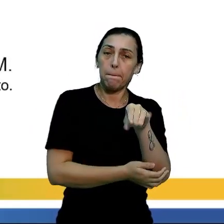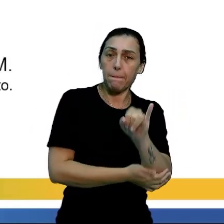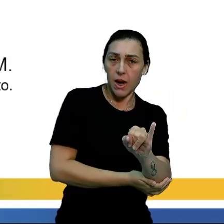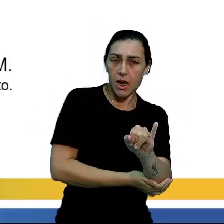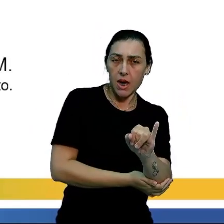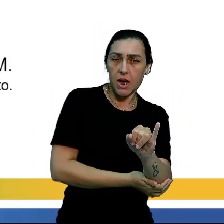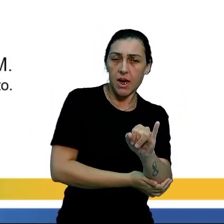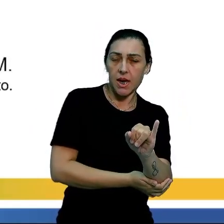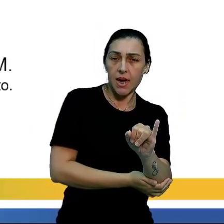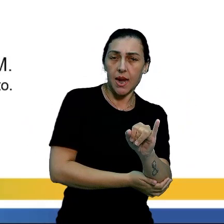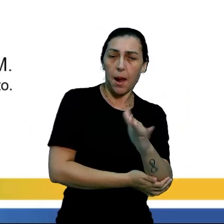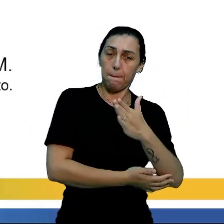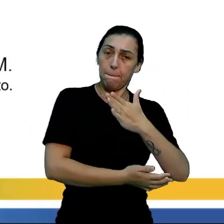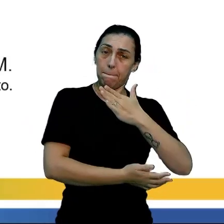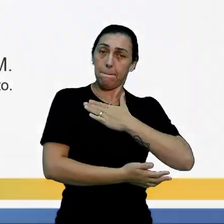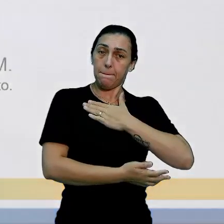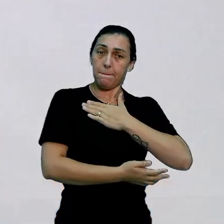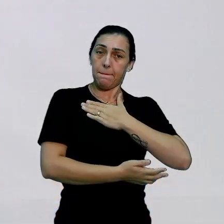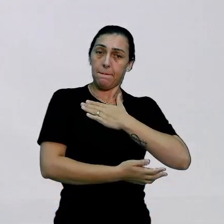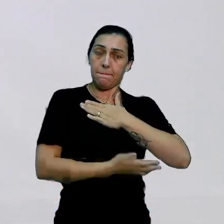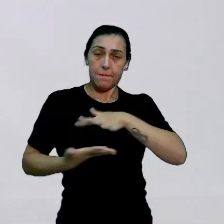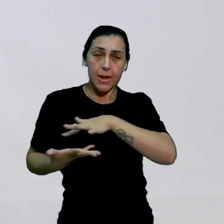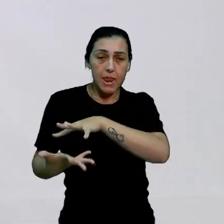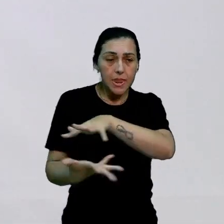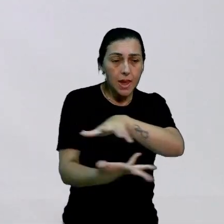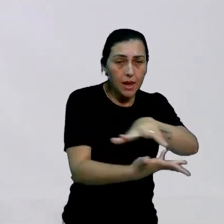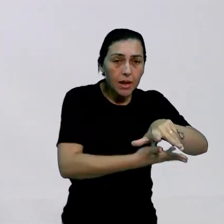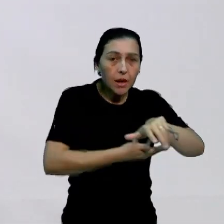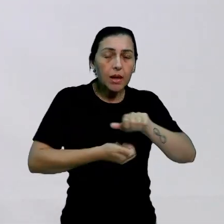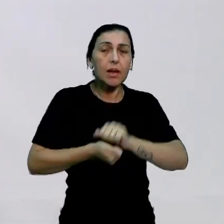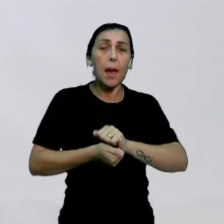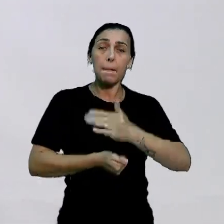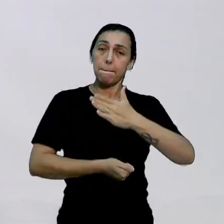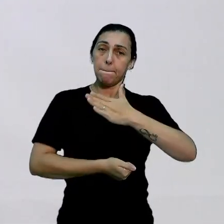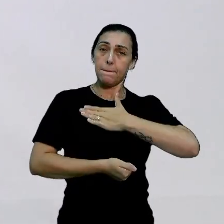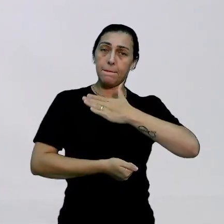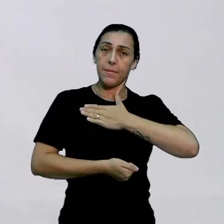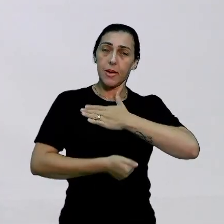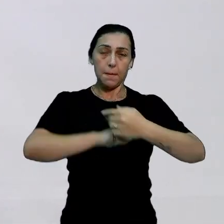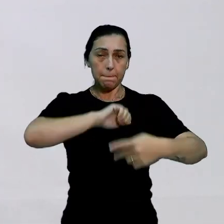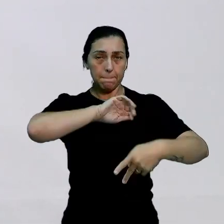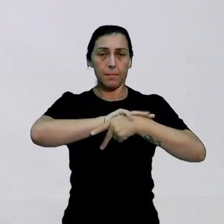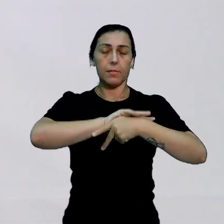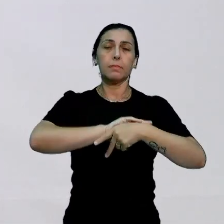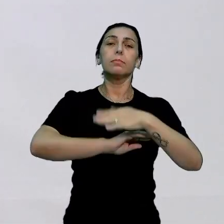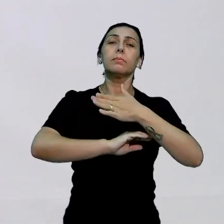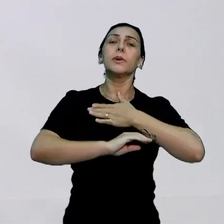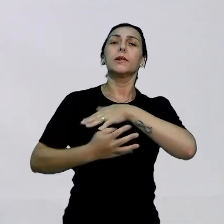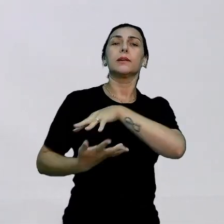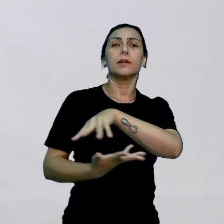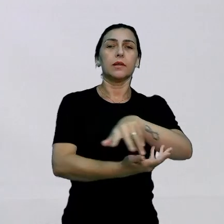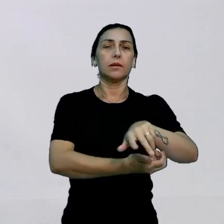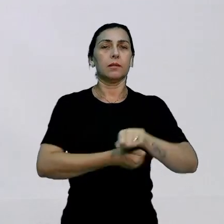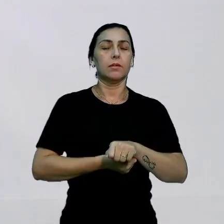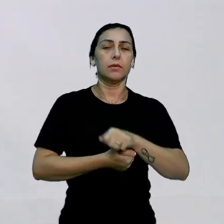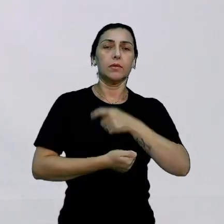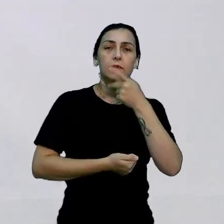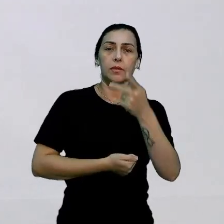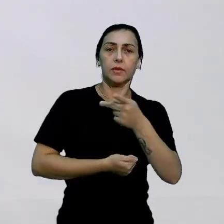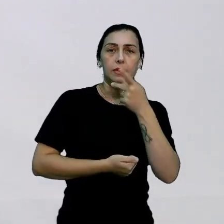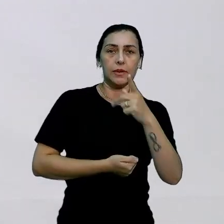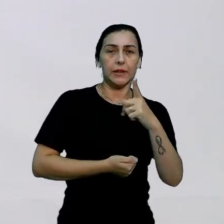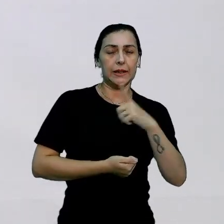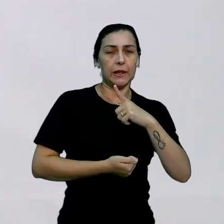mentira, ele diz assim, né? Ele bate no peito e diz, ó, a terra é minha, essa é minha terra. É como se eu dissesse, eu